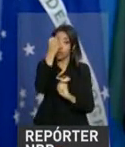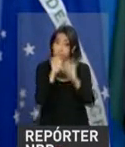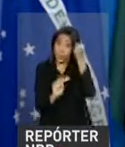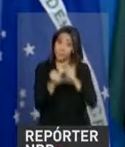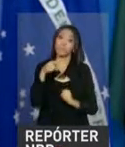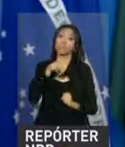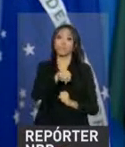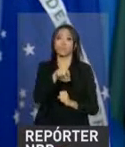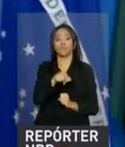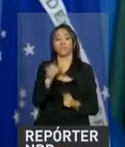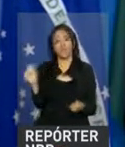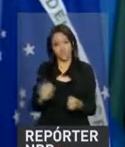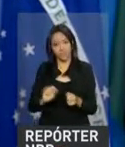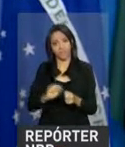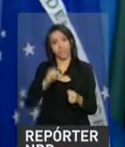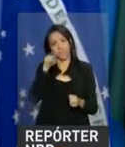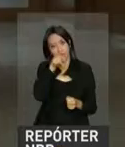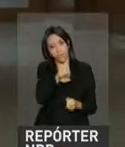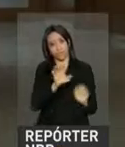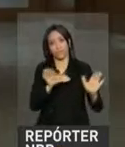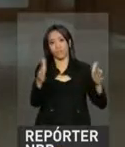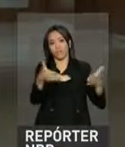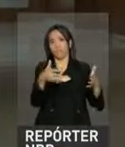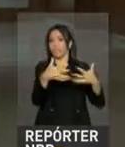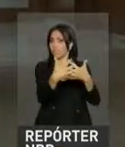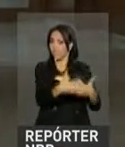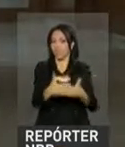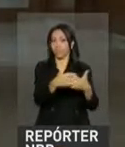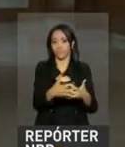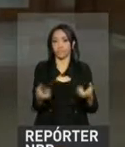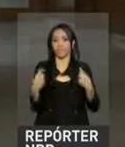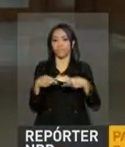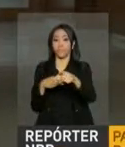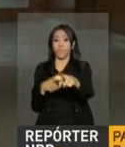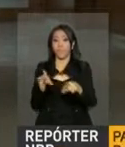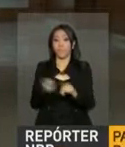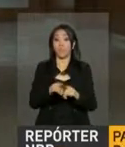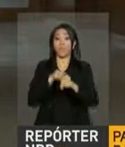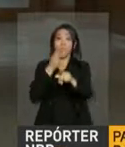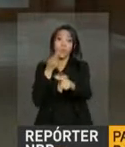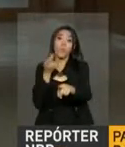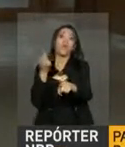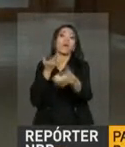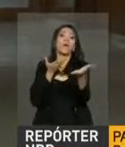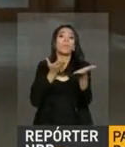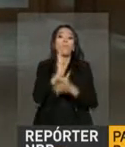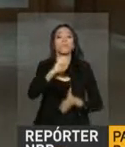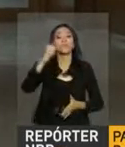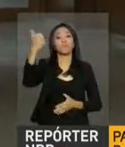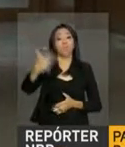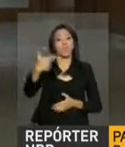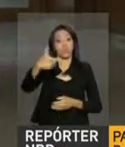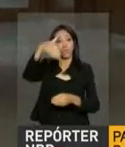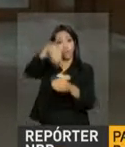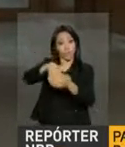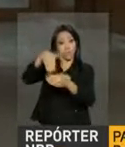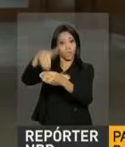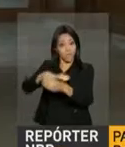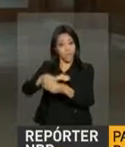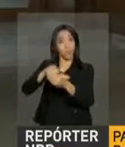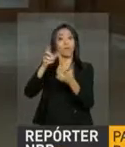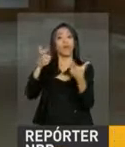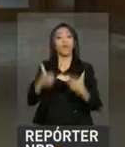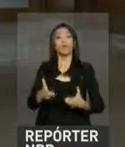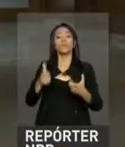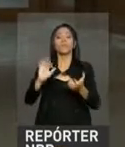cuidam a dessa matéria e michel temer também falou sobre a aprovação em segundo turno no senado federal da pec que